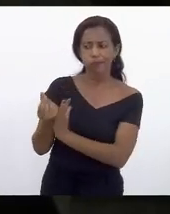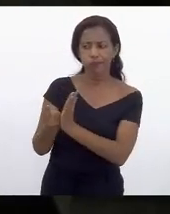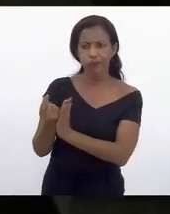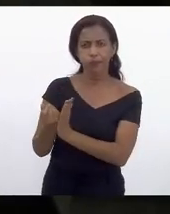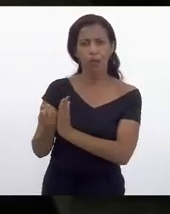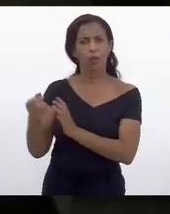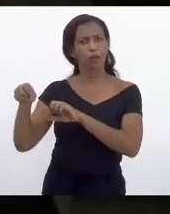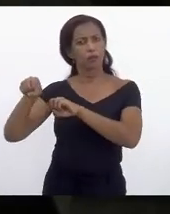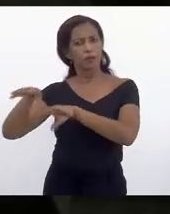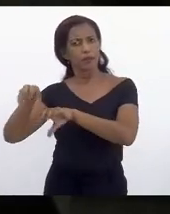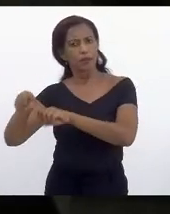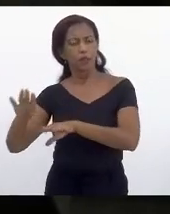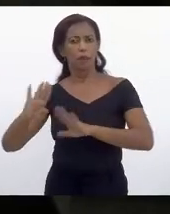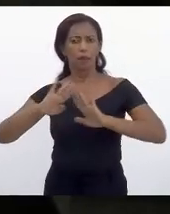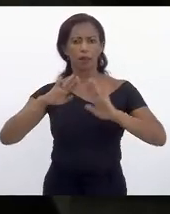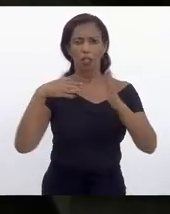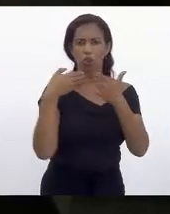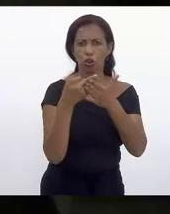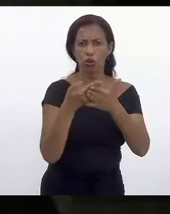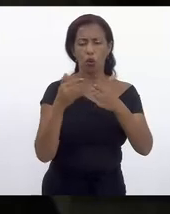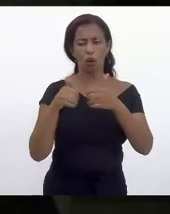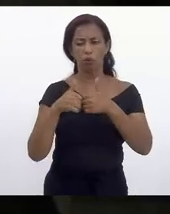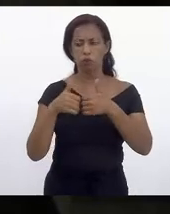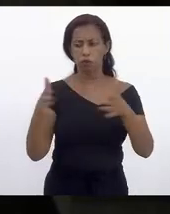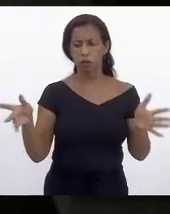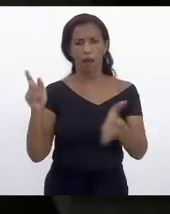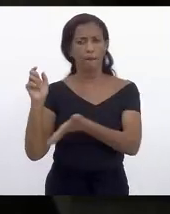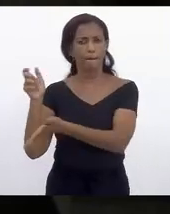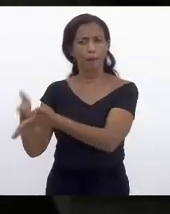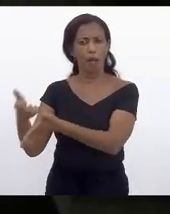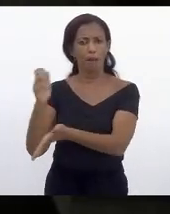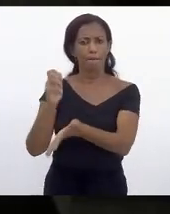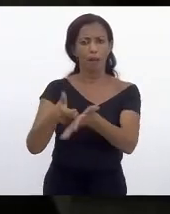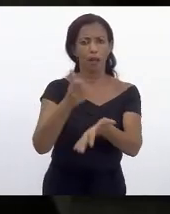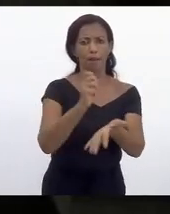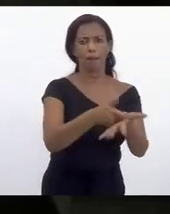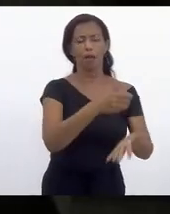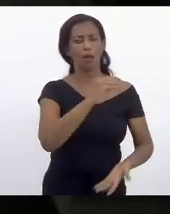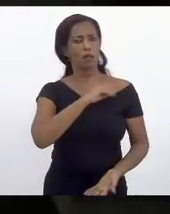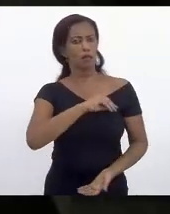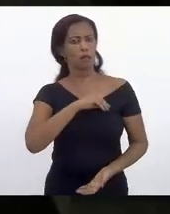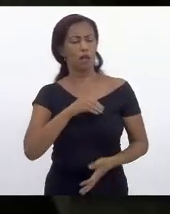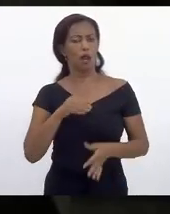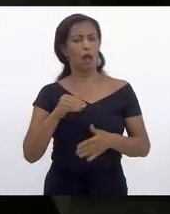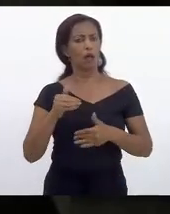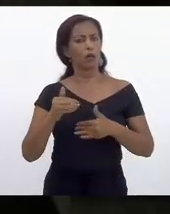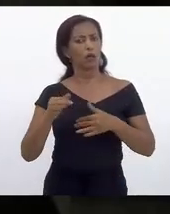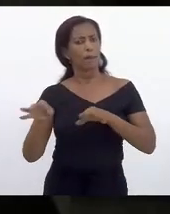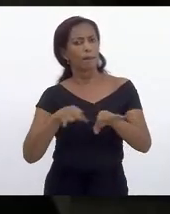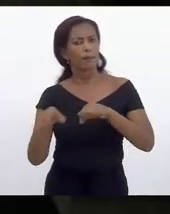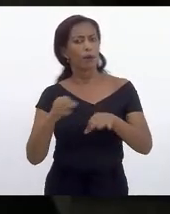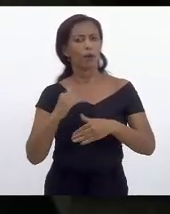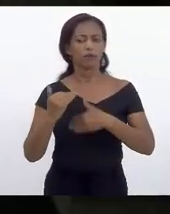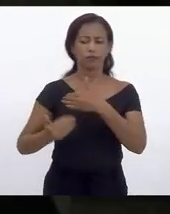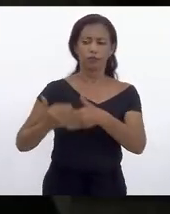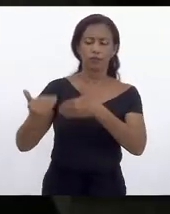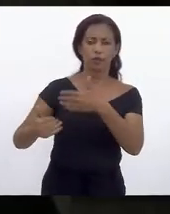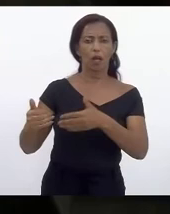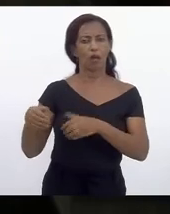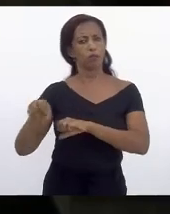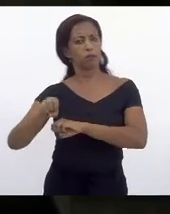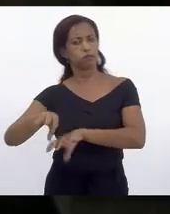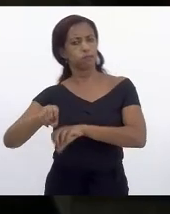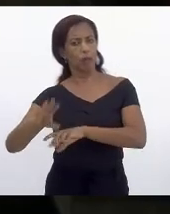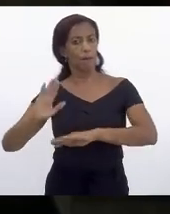da educação, para manter escolas funcionando, para manter o pagamento de salários e honrando o plano de cargos dos profissionais da